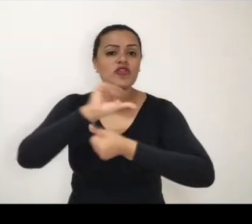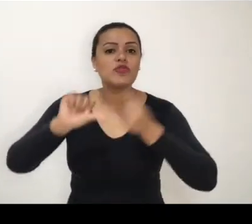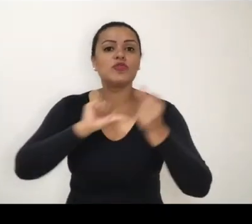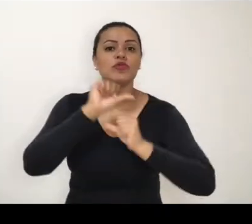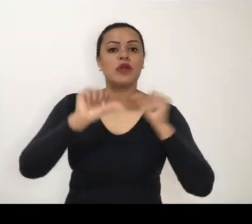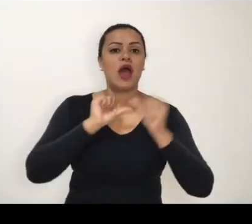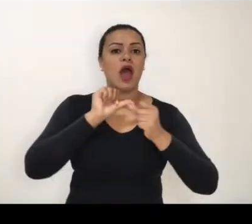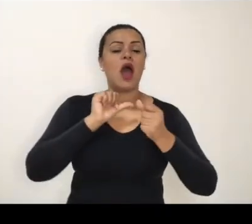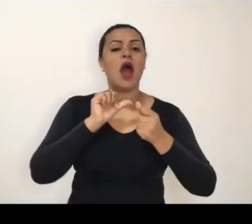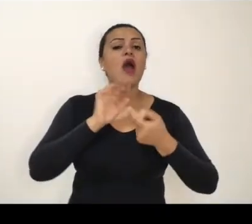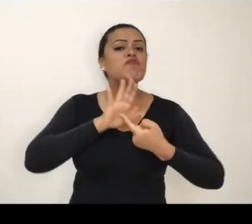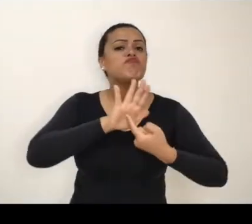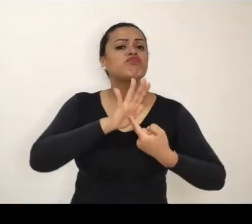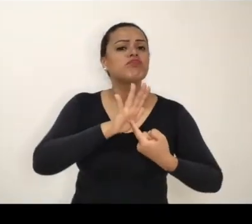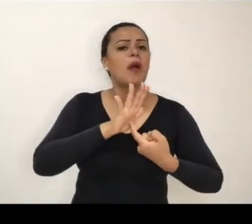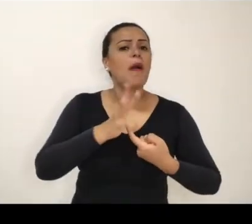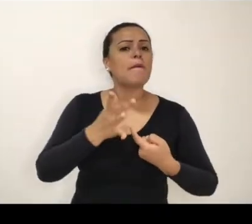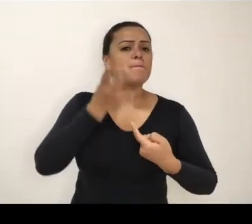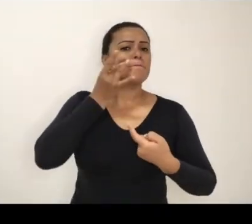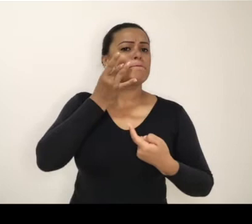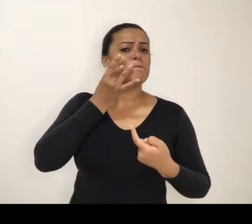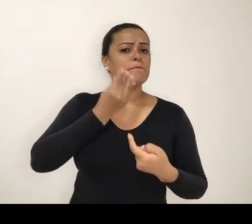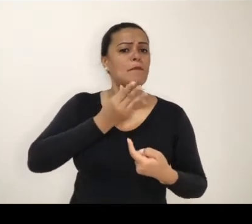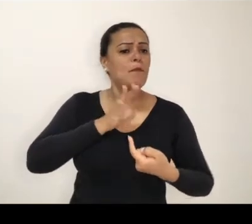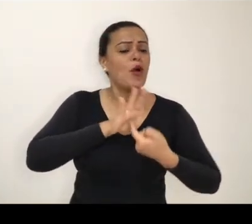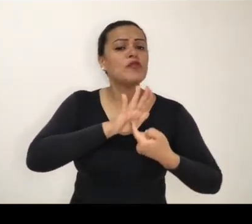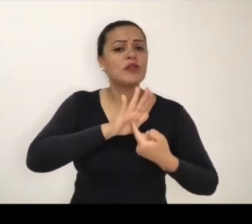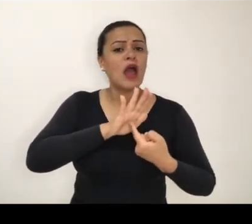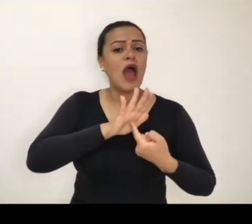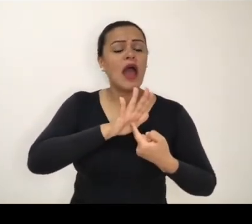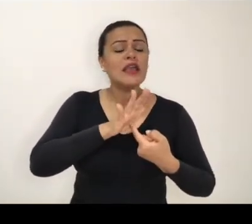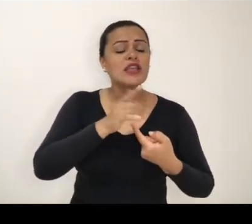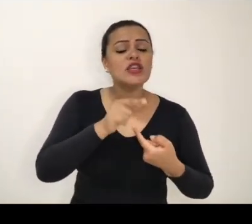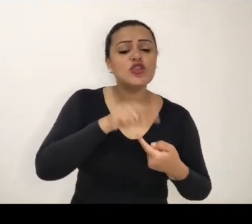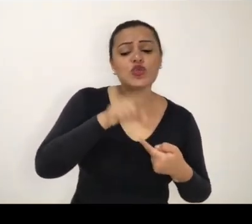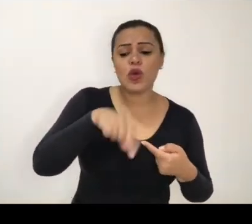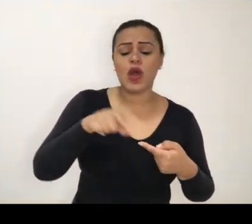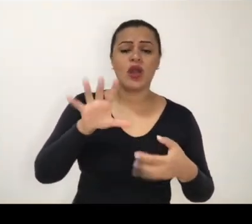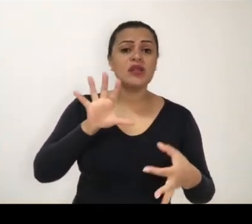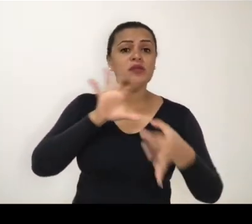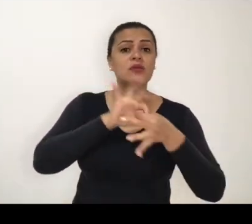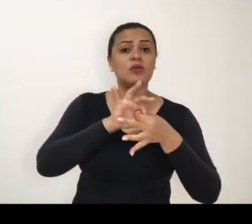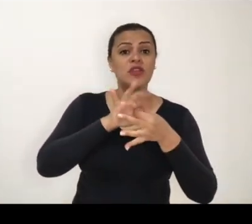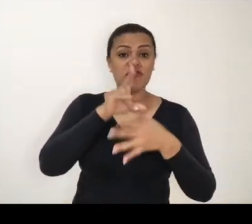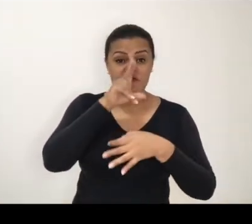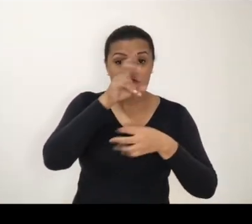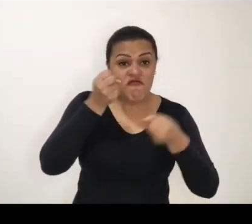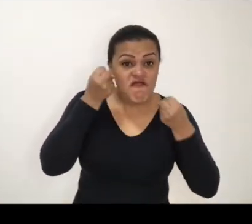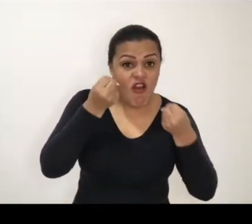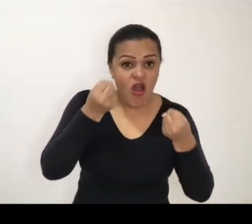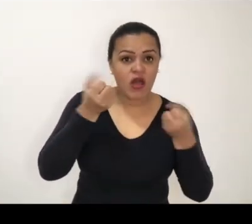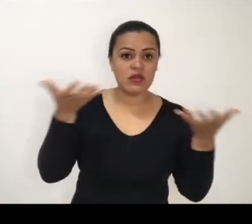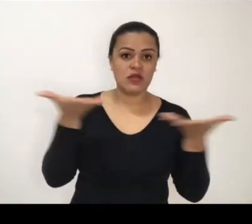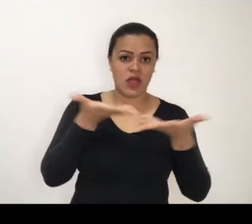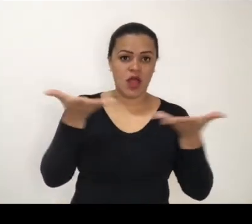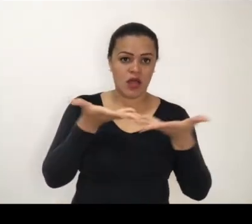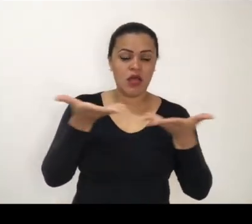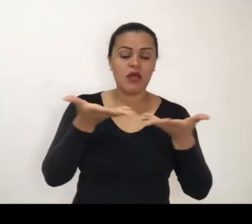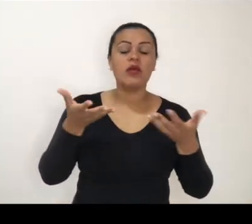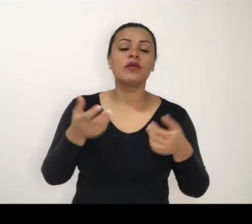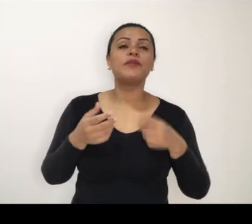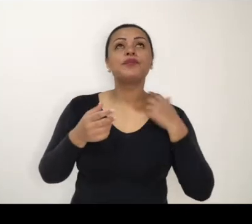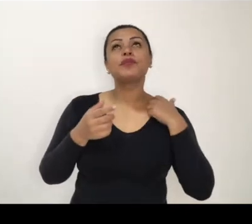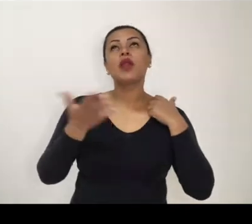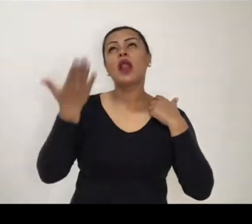ser presença nesse lugar agora em relação a isso que está chamando muito, a esse contexto muito pulsante. Em